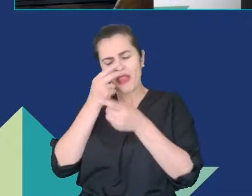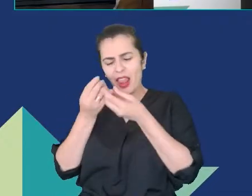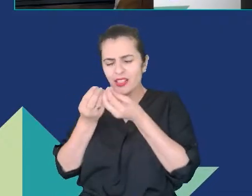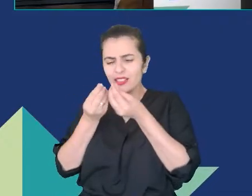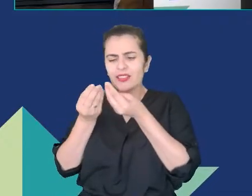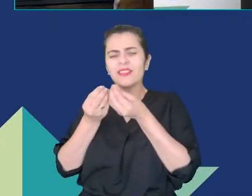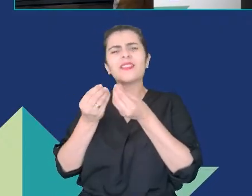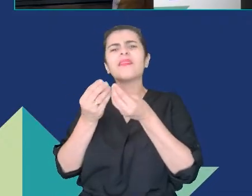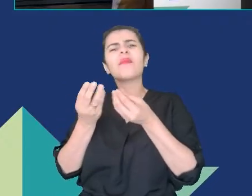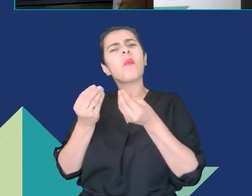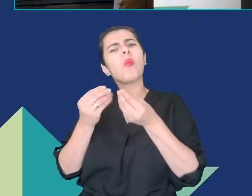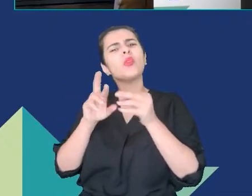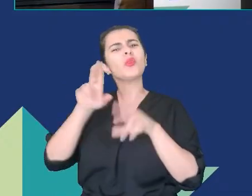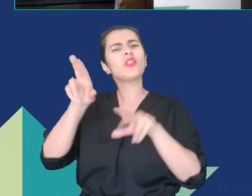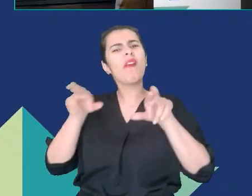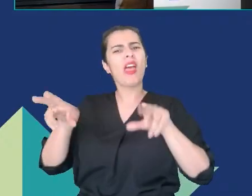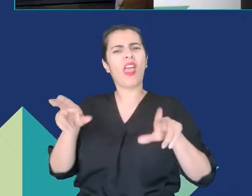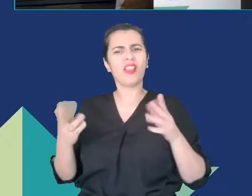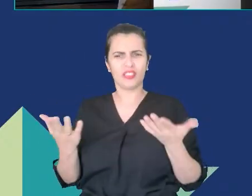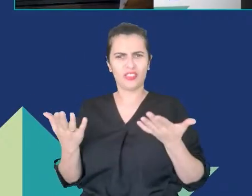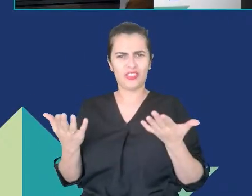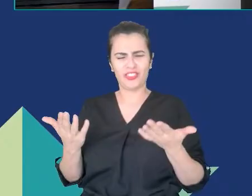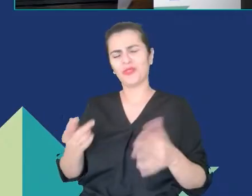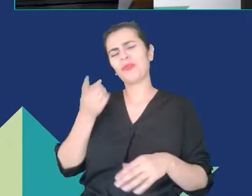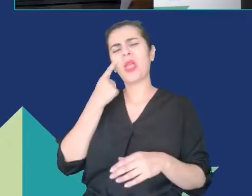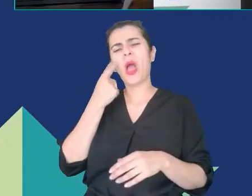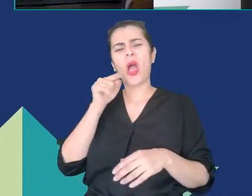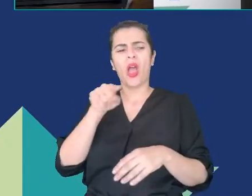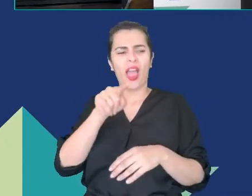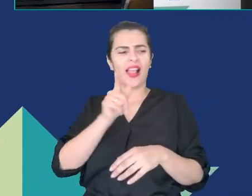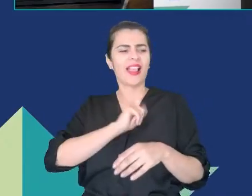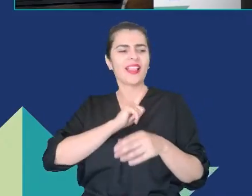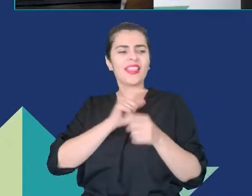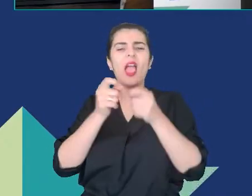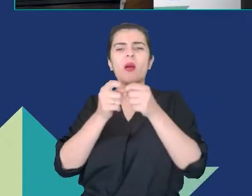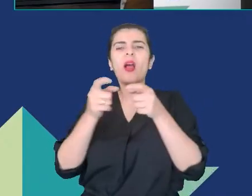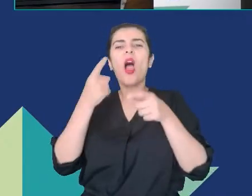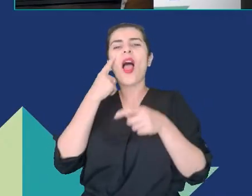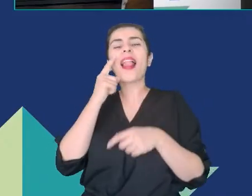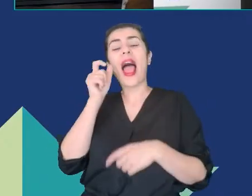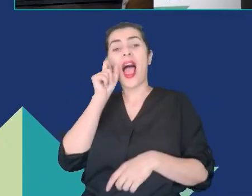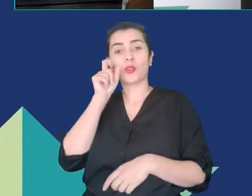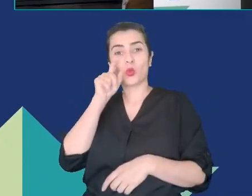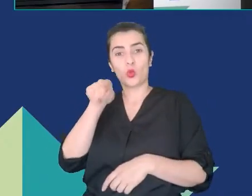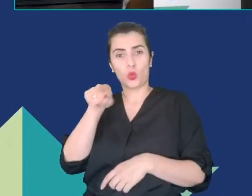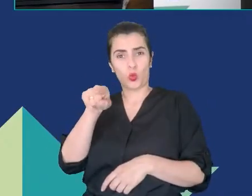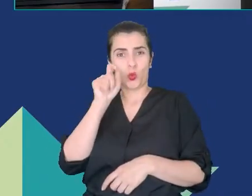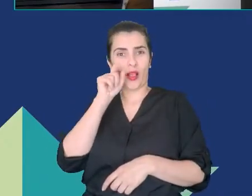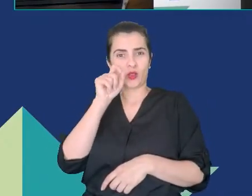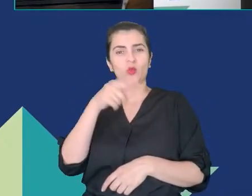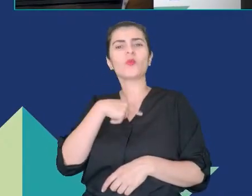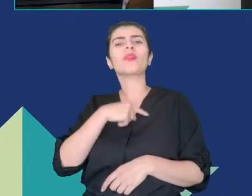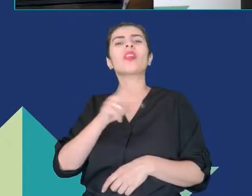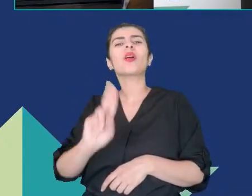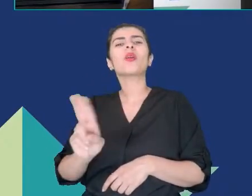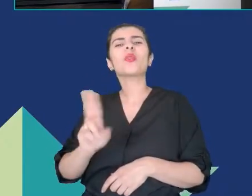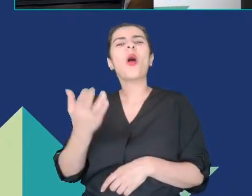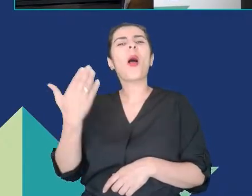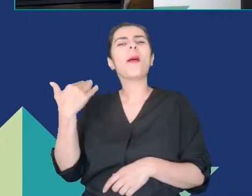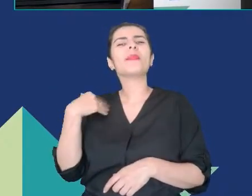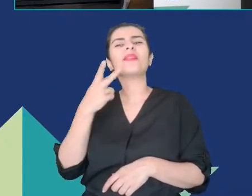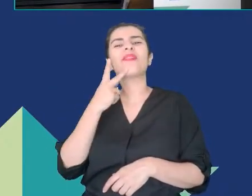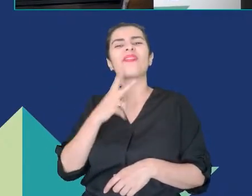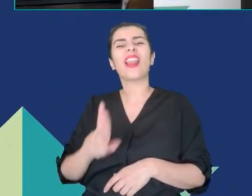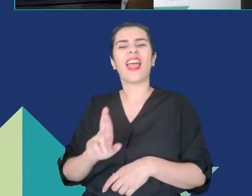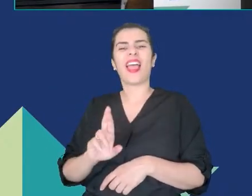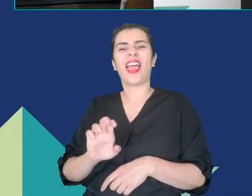muito. Aqui, o que vocês veem na curva granulométrica em azul, era o que a gente chamava até de assim, rejeito conhecido, né?